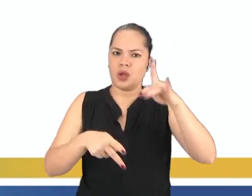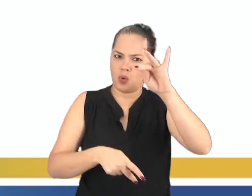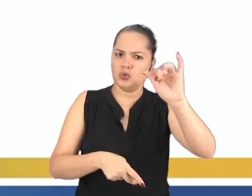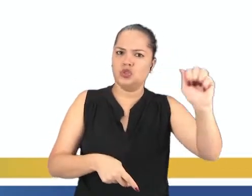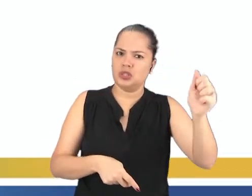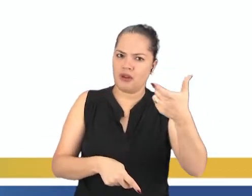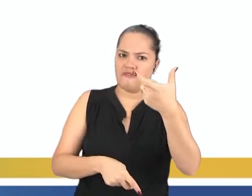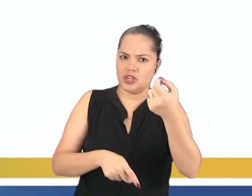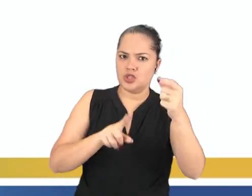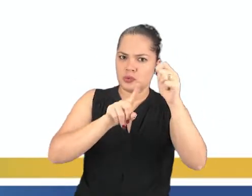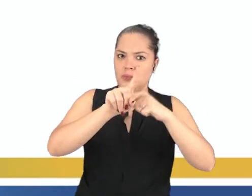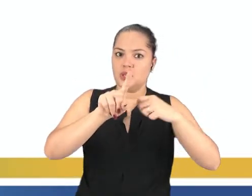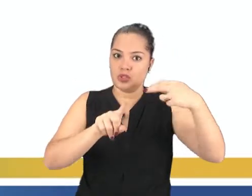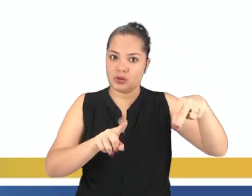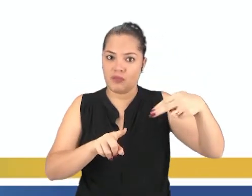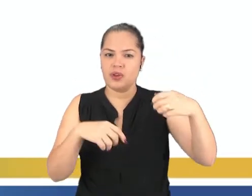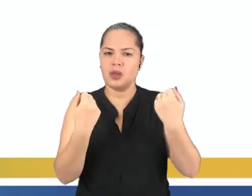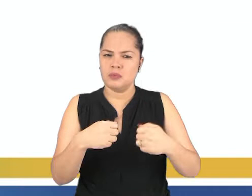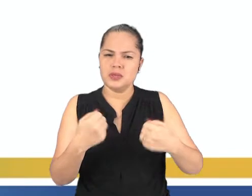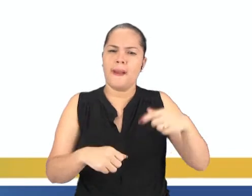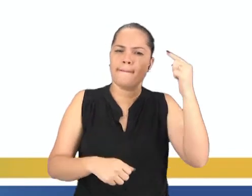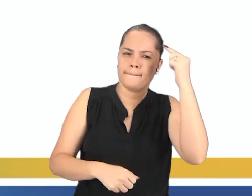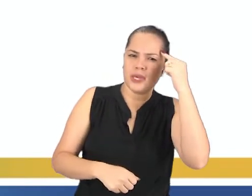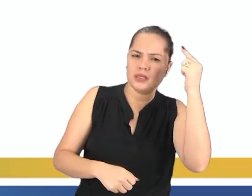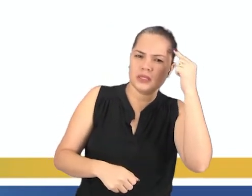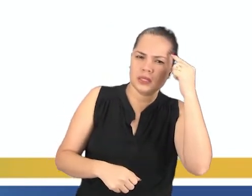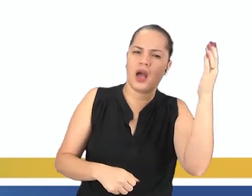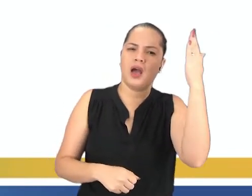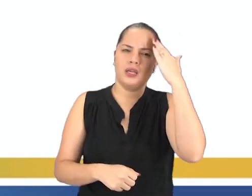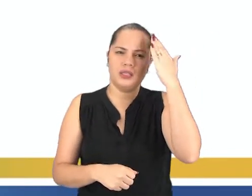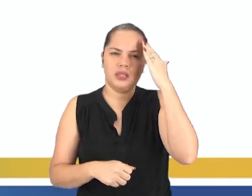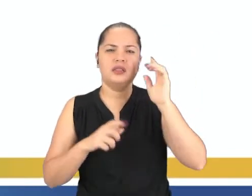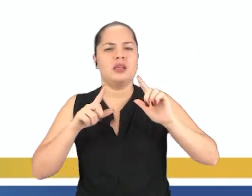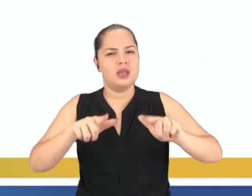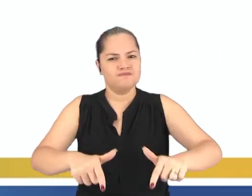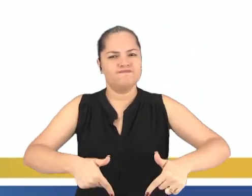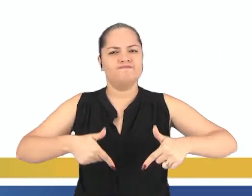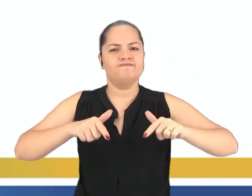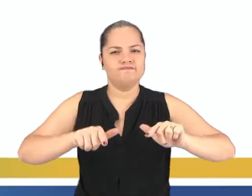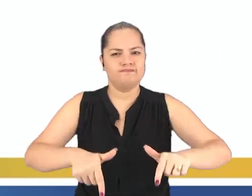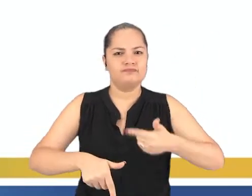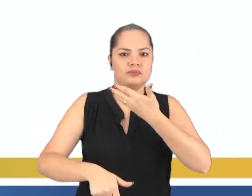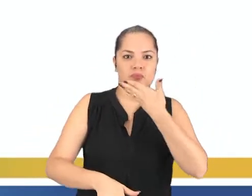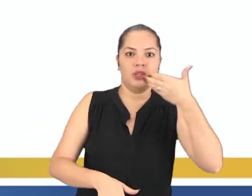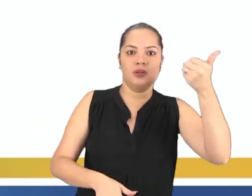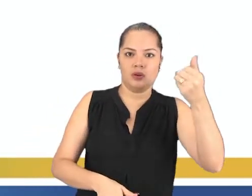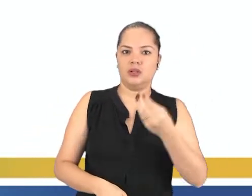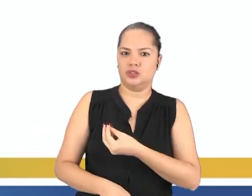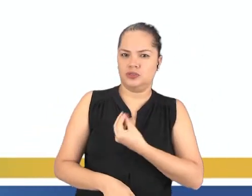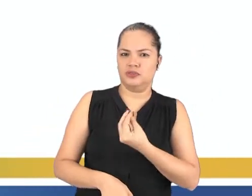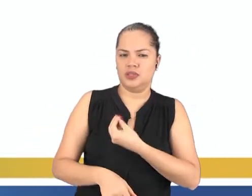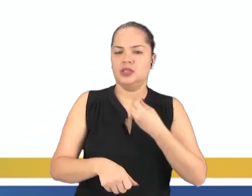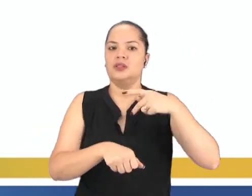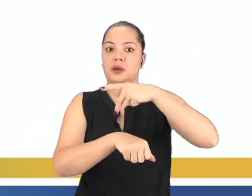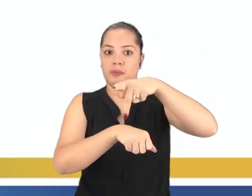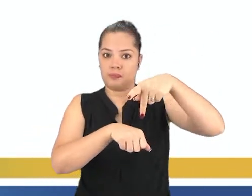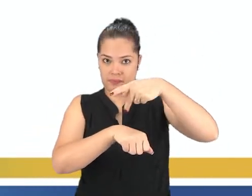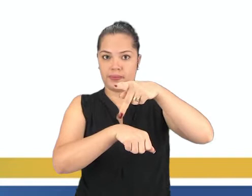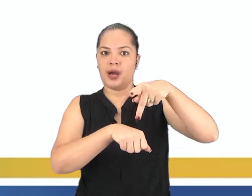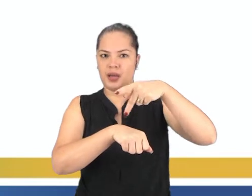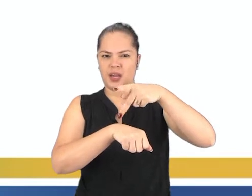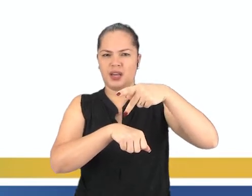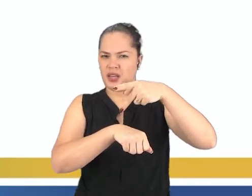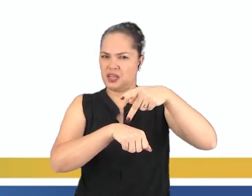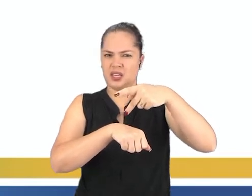refletir e tentar entender a situação em que vivemos e lutar por melhorias. Em um país em que todos os